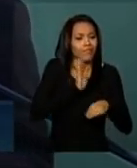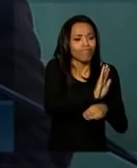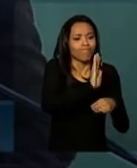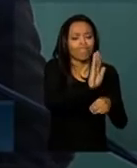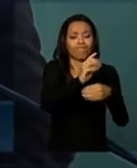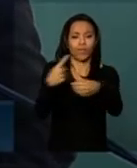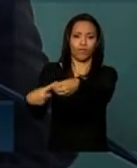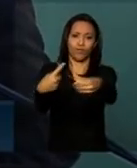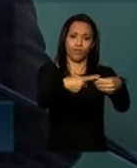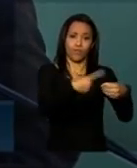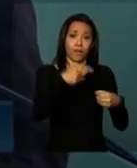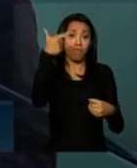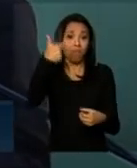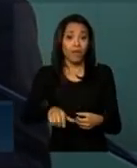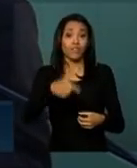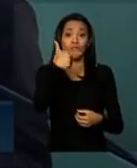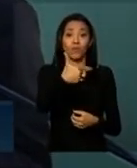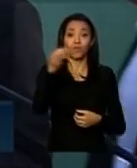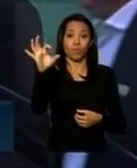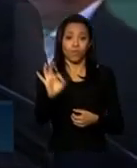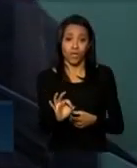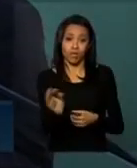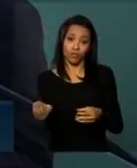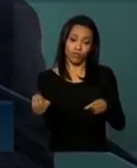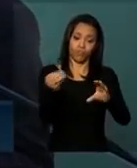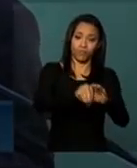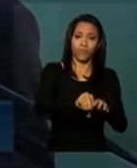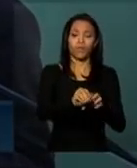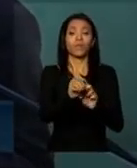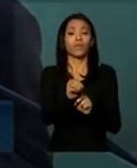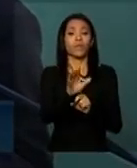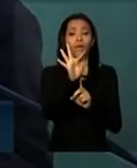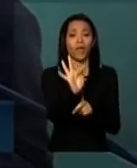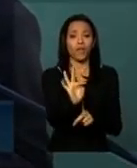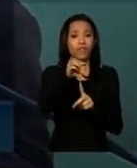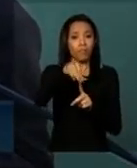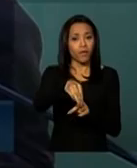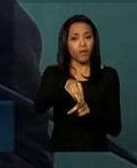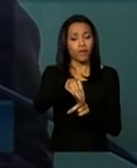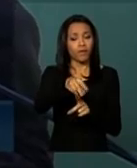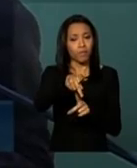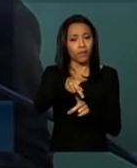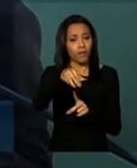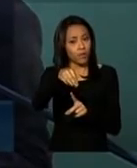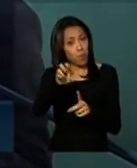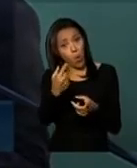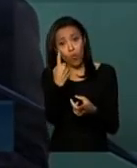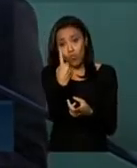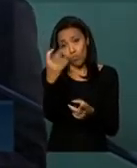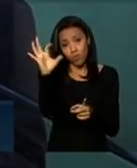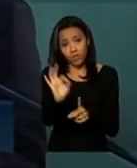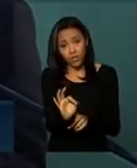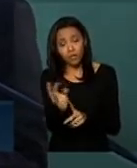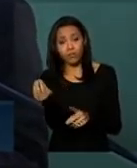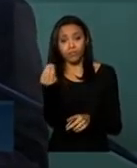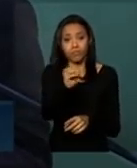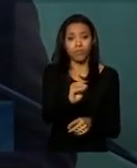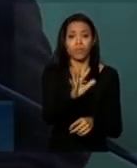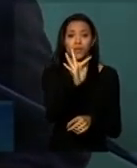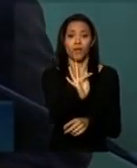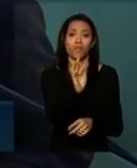o incremento de mais 2% no FPM, ou pelo menos 1%, como está lutando aí o nosso deputado Júlio